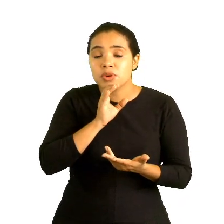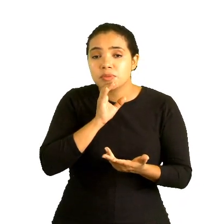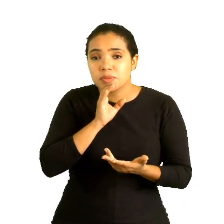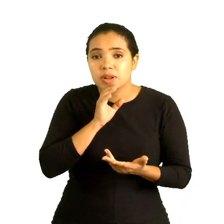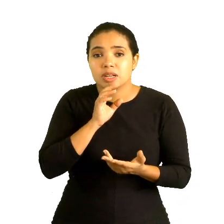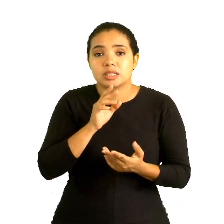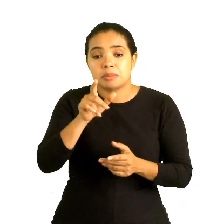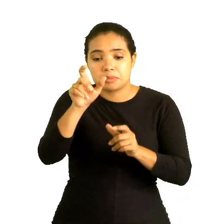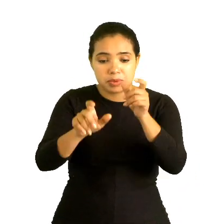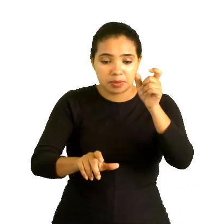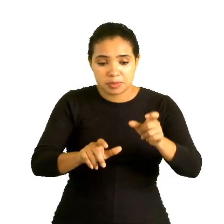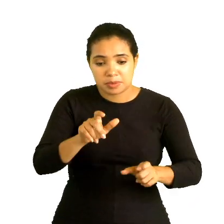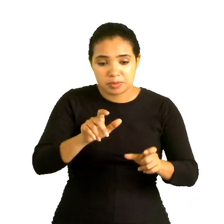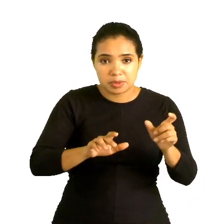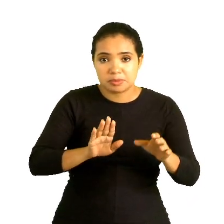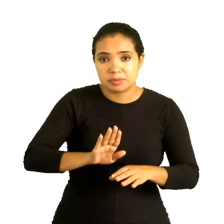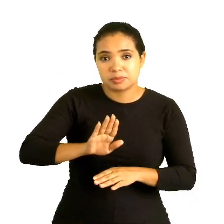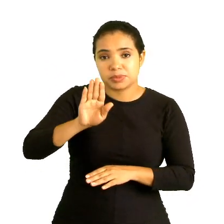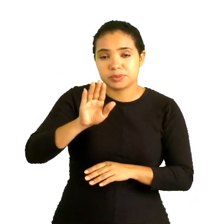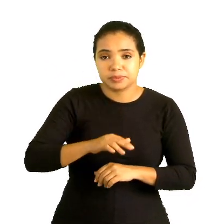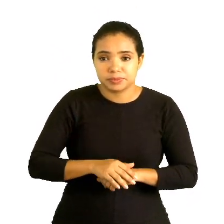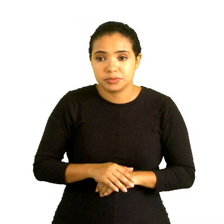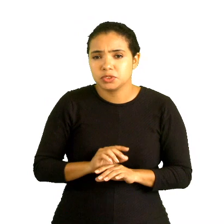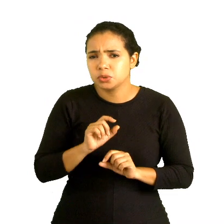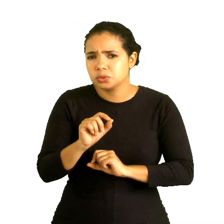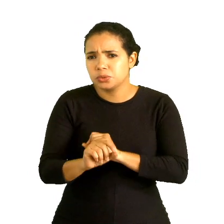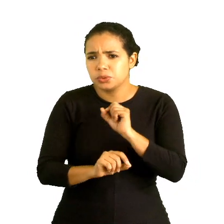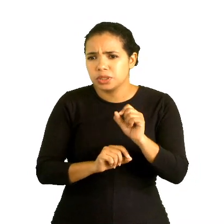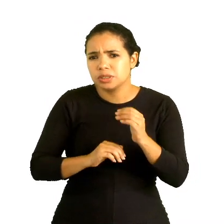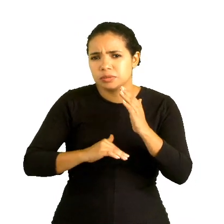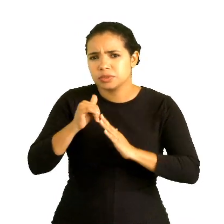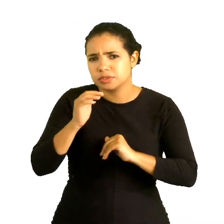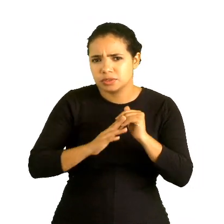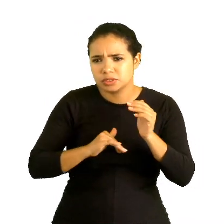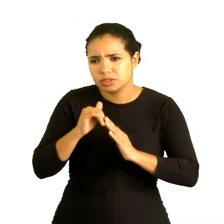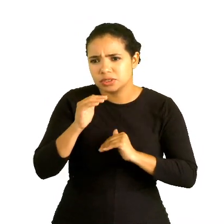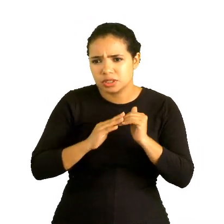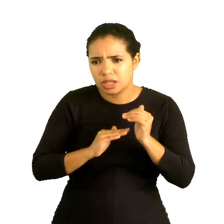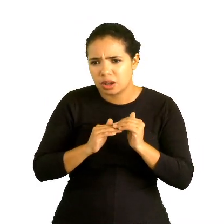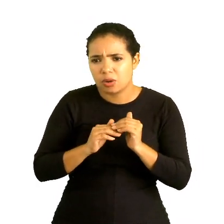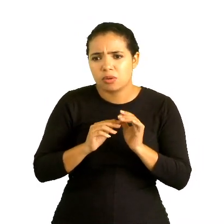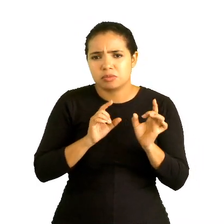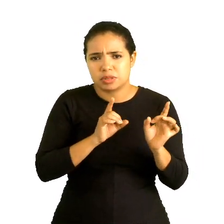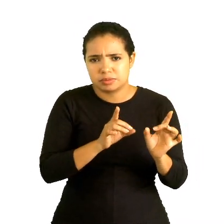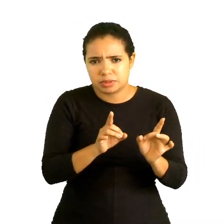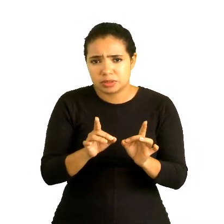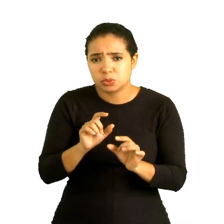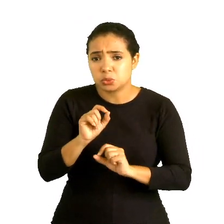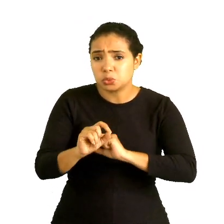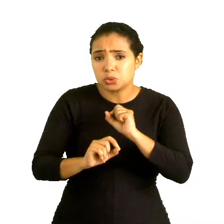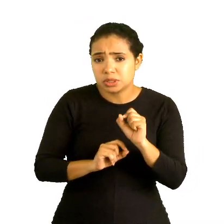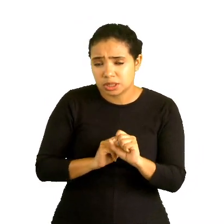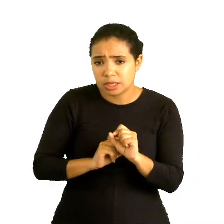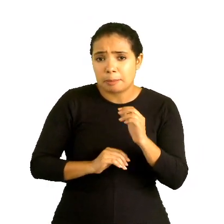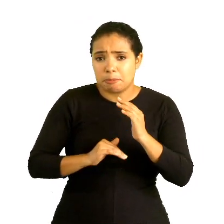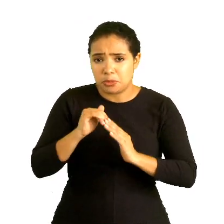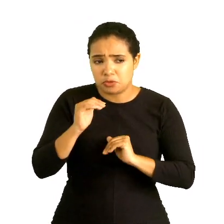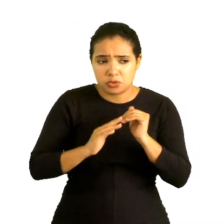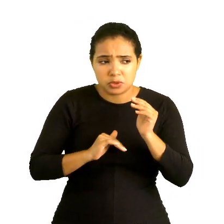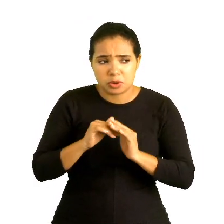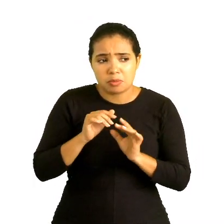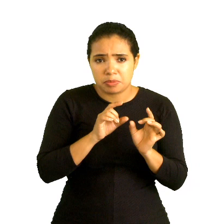um candidato se destacar. O que faz um profissional em marketing digital? O profissional de